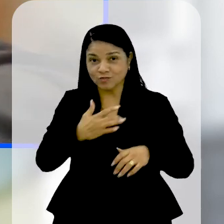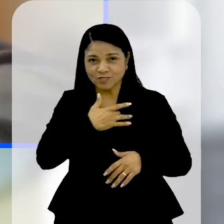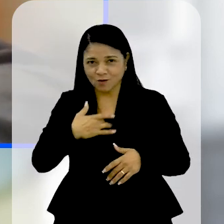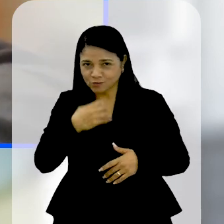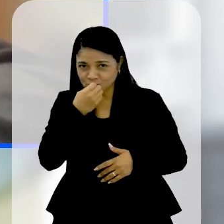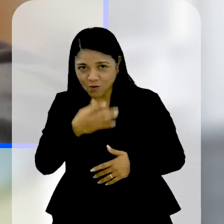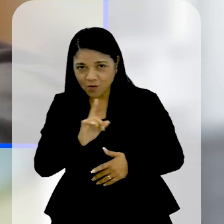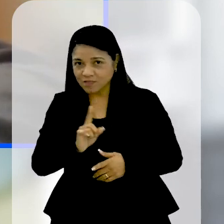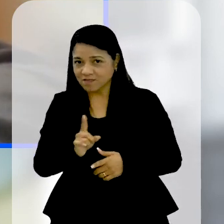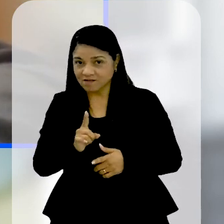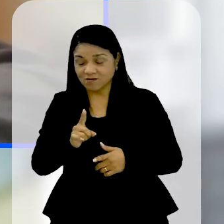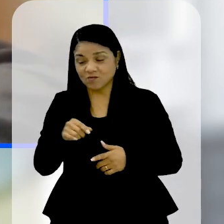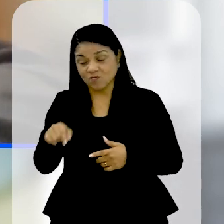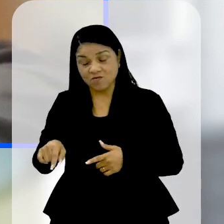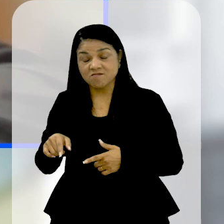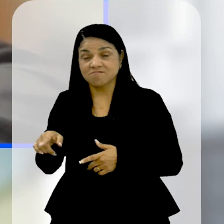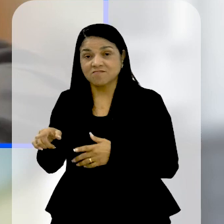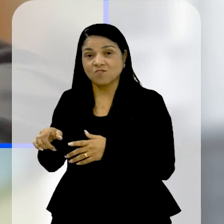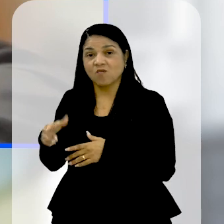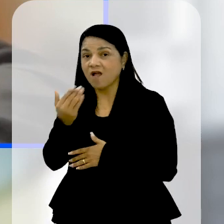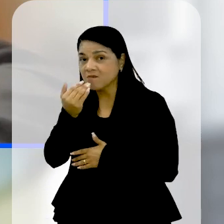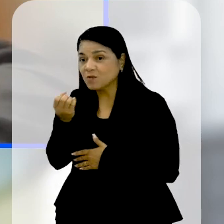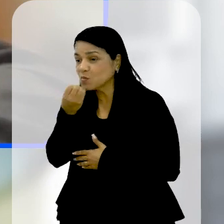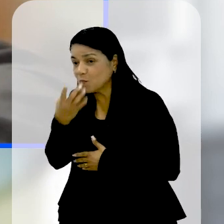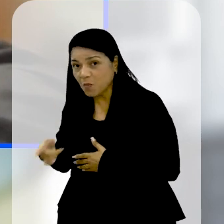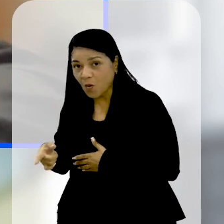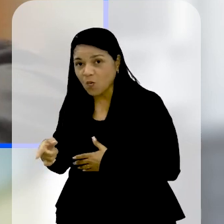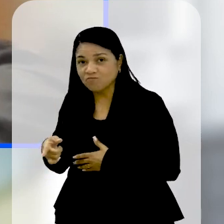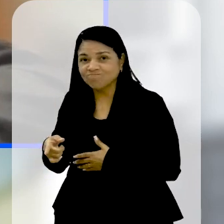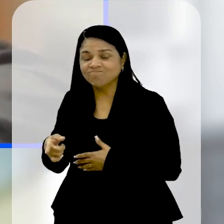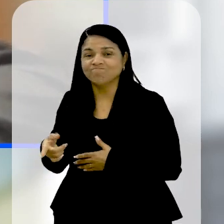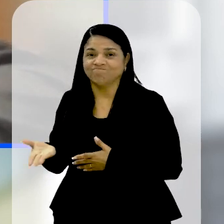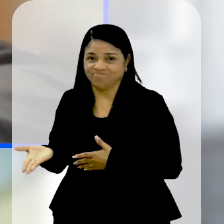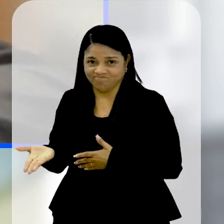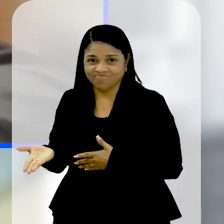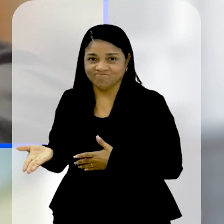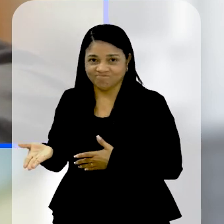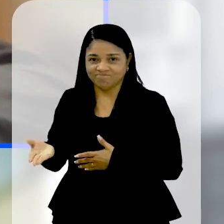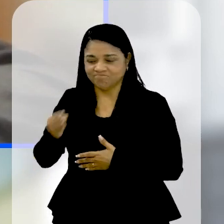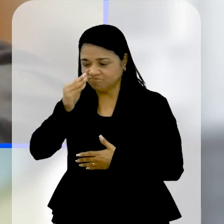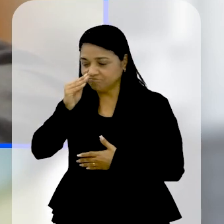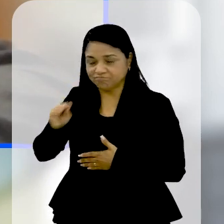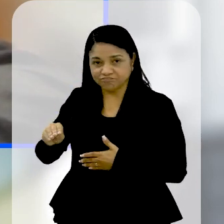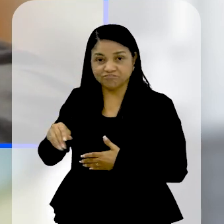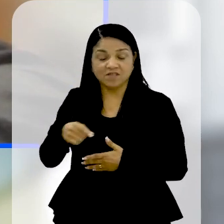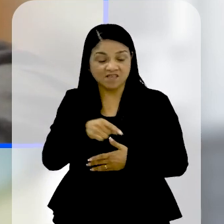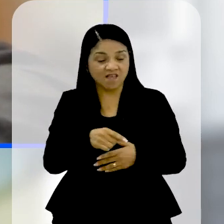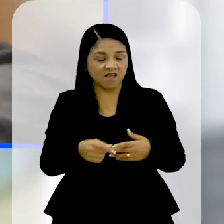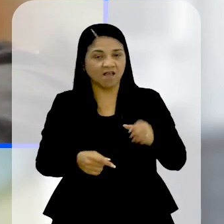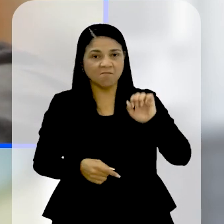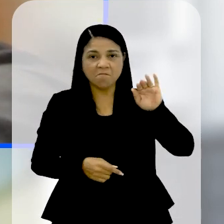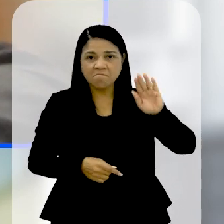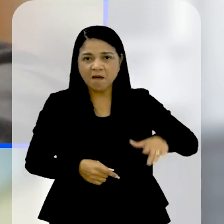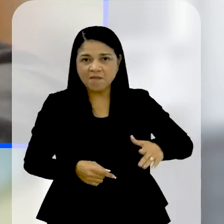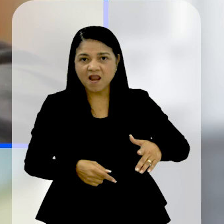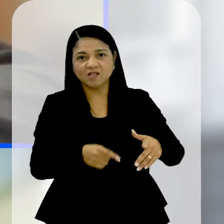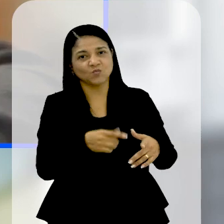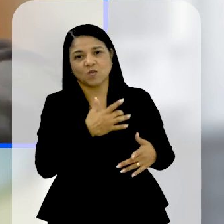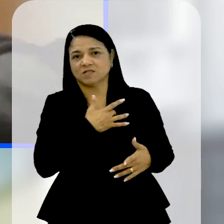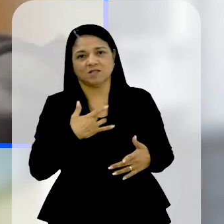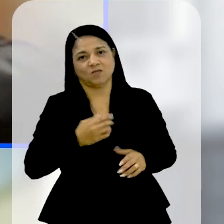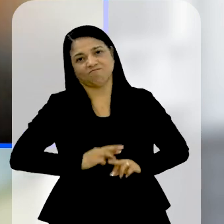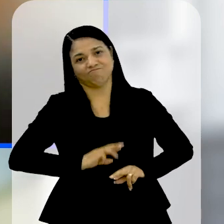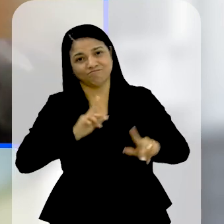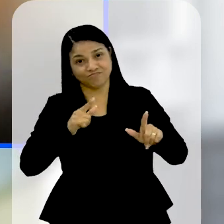6 meses ele já poderia estar oferecendo outros alimentos infinitamente mais baratos, muito mais saudáveis para